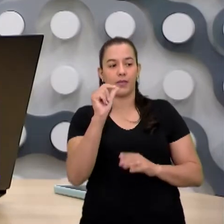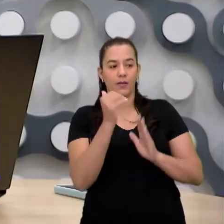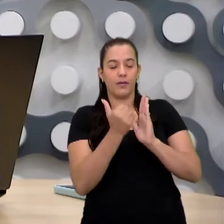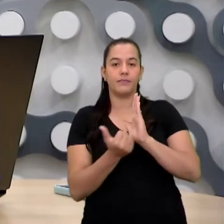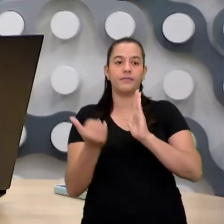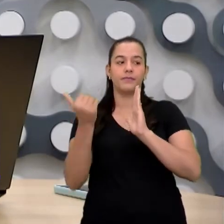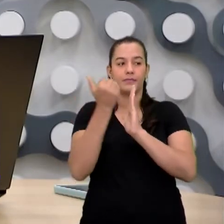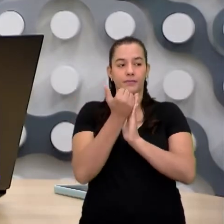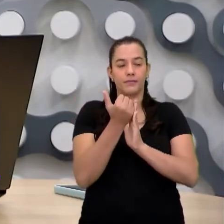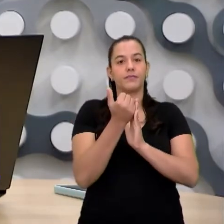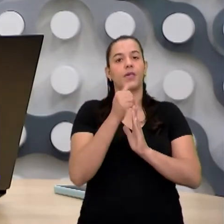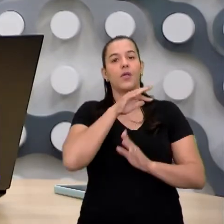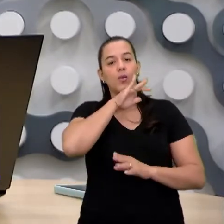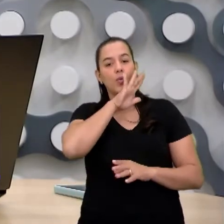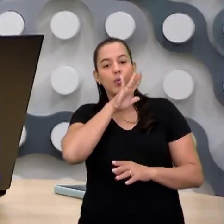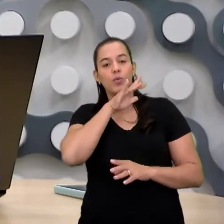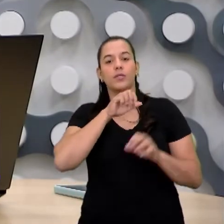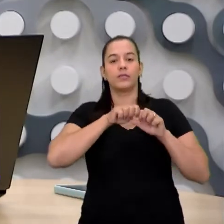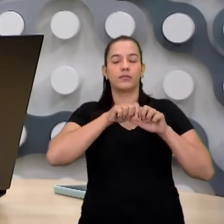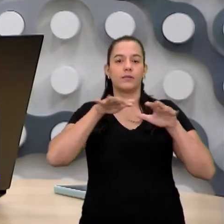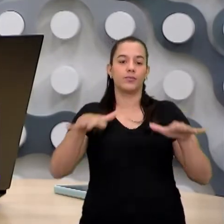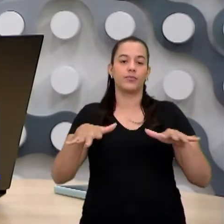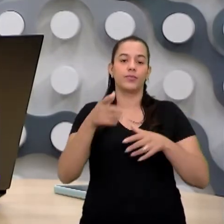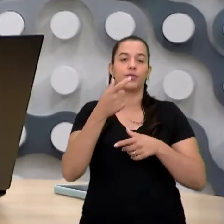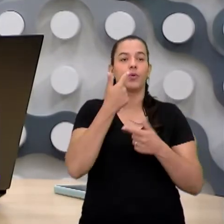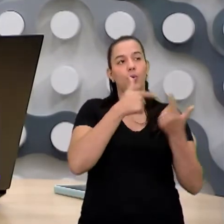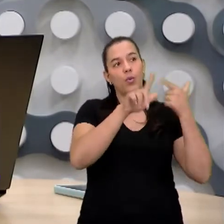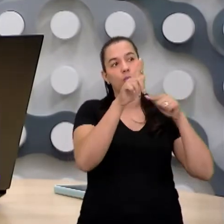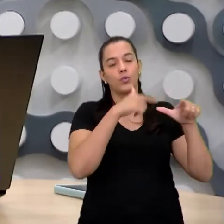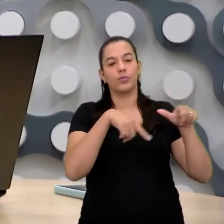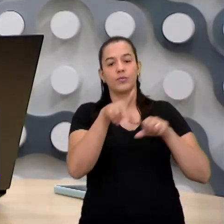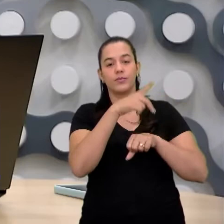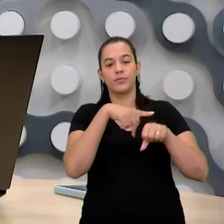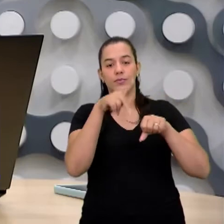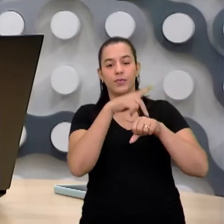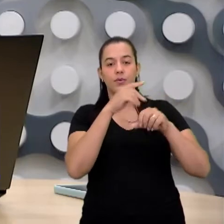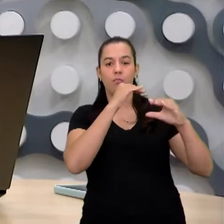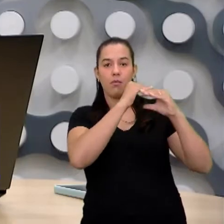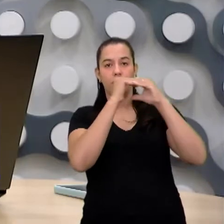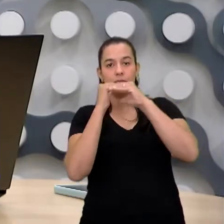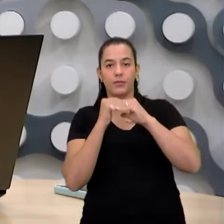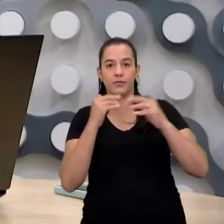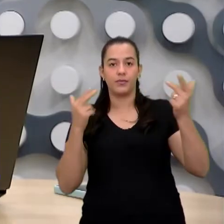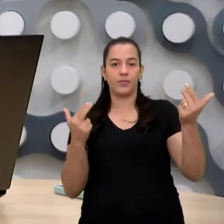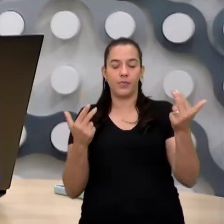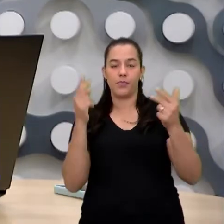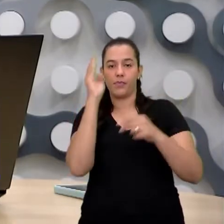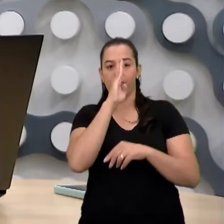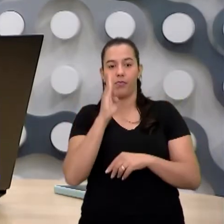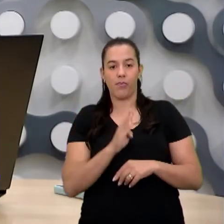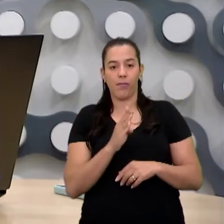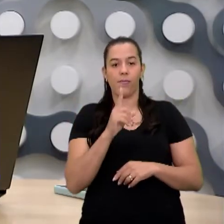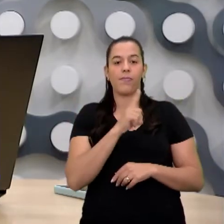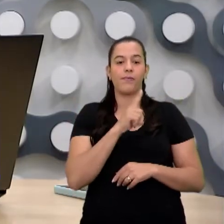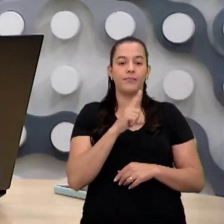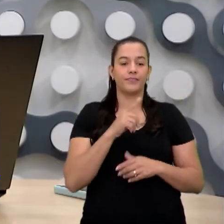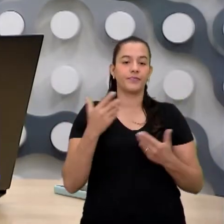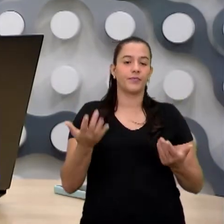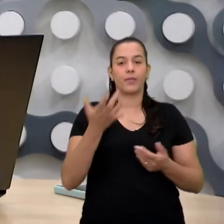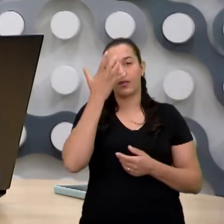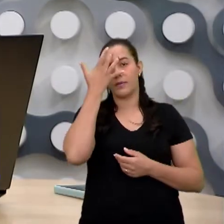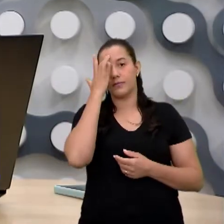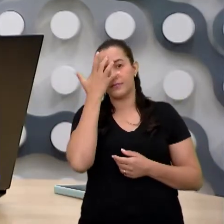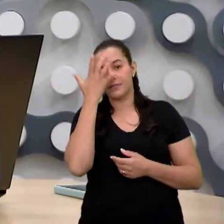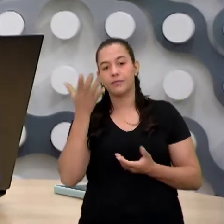má distribuição de renda, se a gente for comparar com outros países no mesmo nível do Brasil. Então, se a gente comparar, por exemplo, países como a